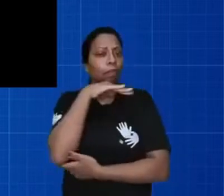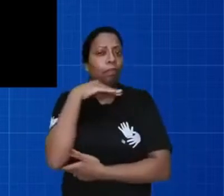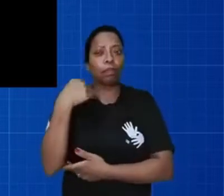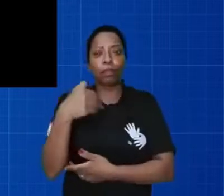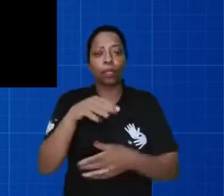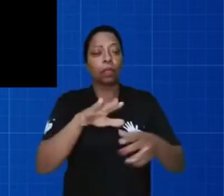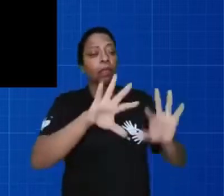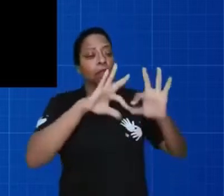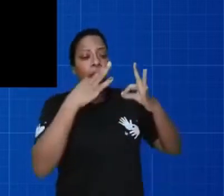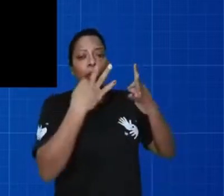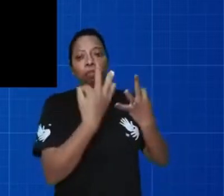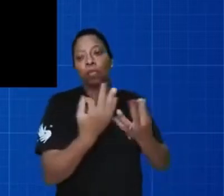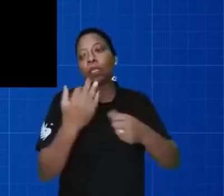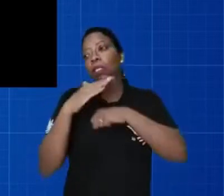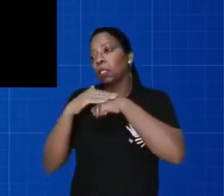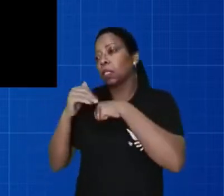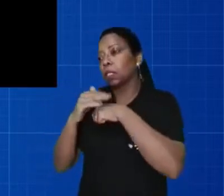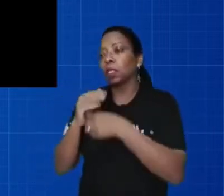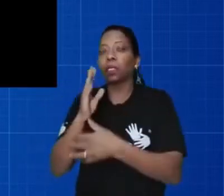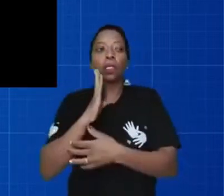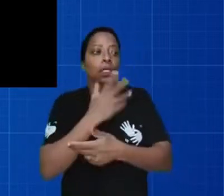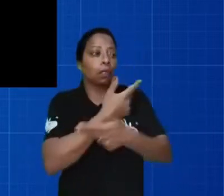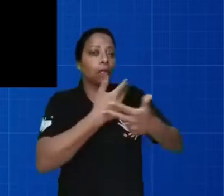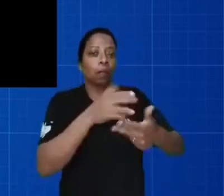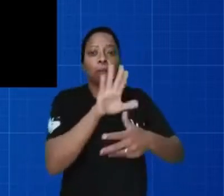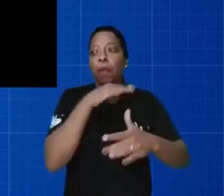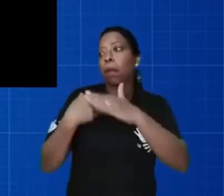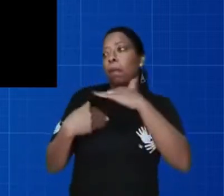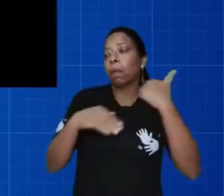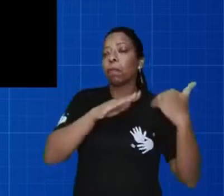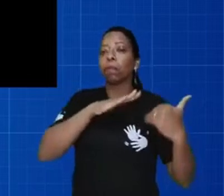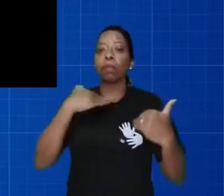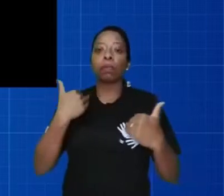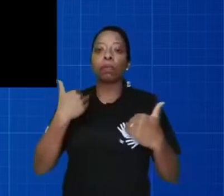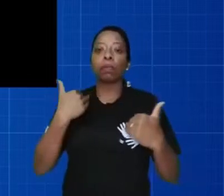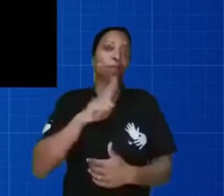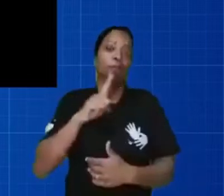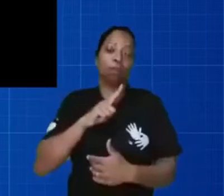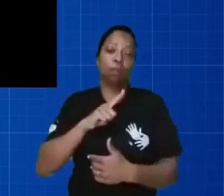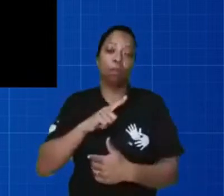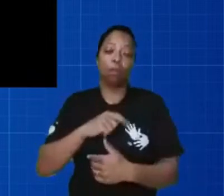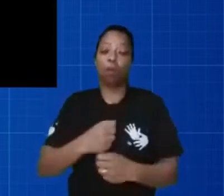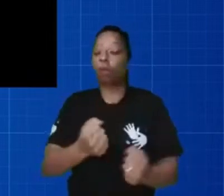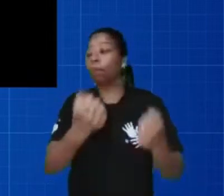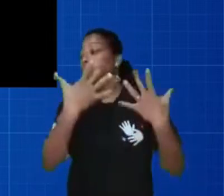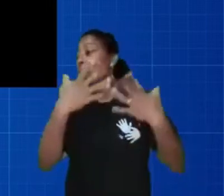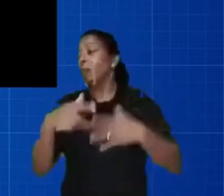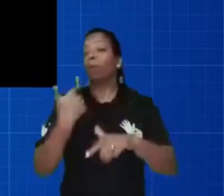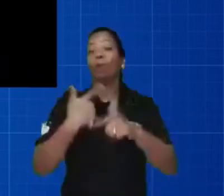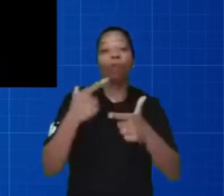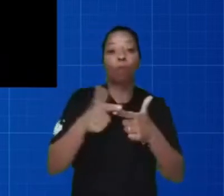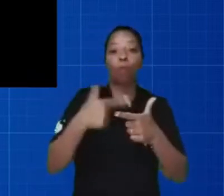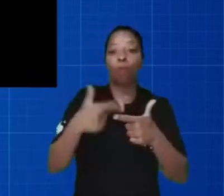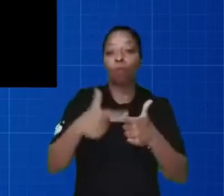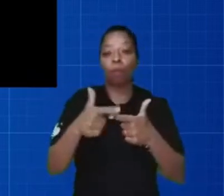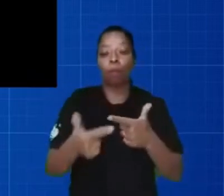perdemos familiares, entes queridos, né, pessoas da família, e inclusive amigos, então trouxe um reflexo bem